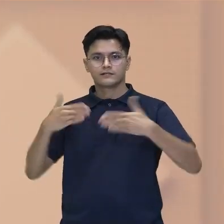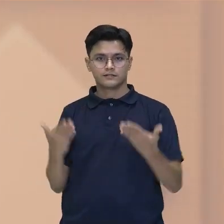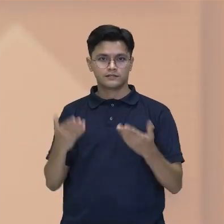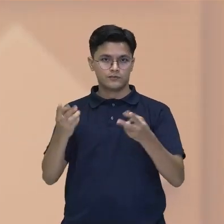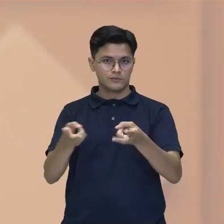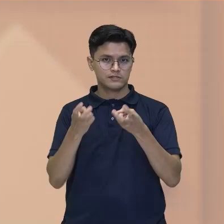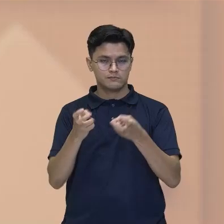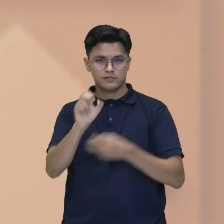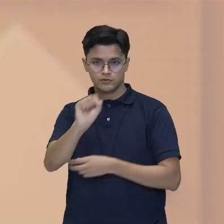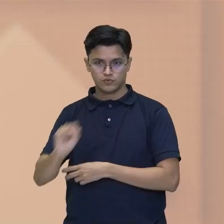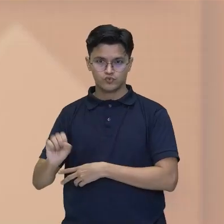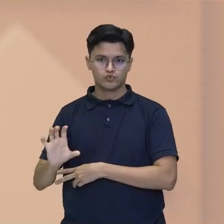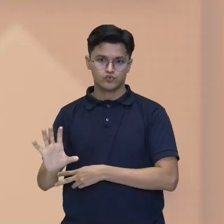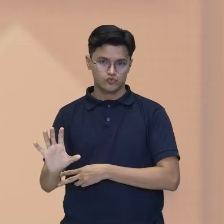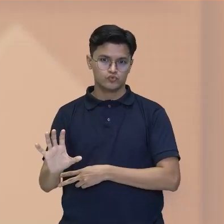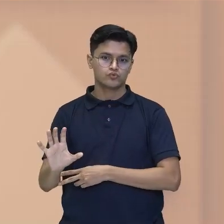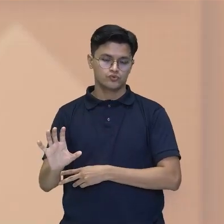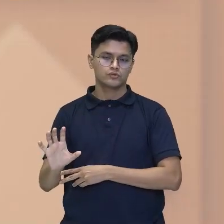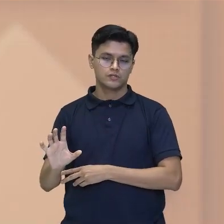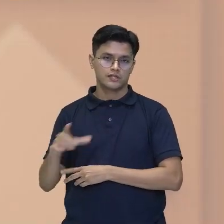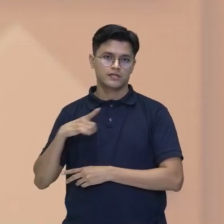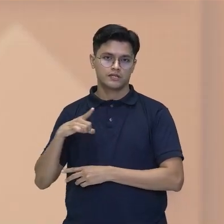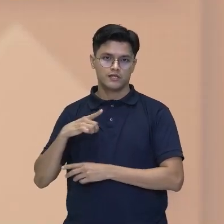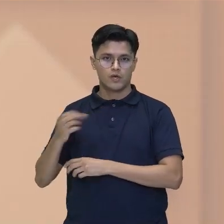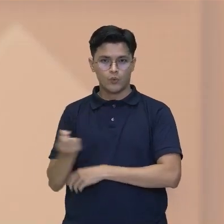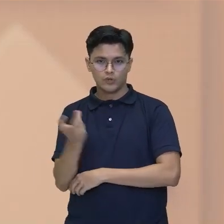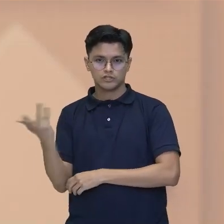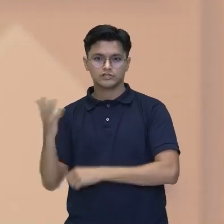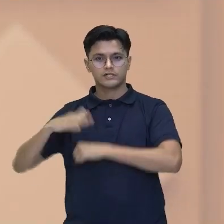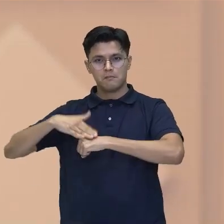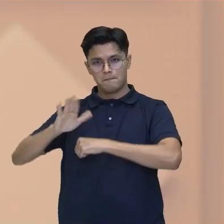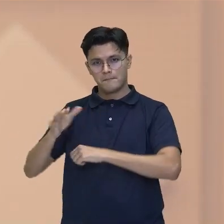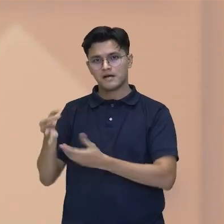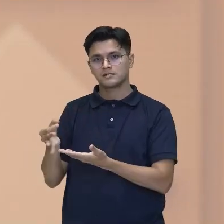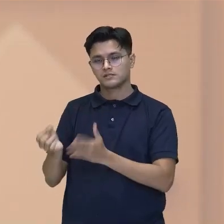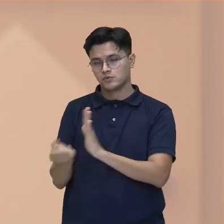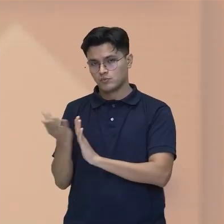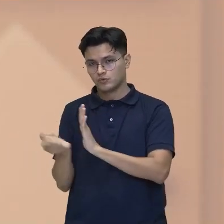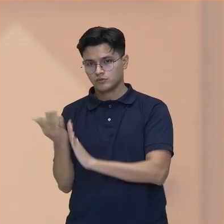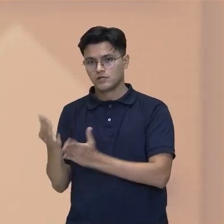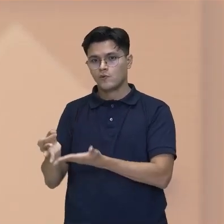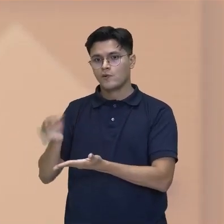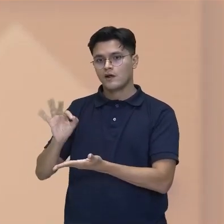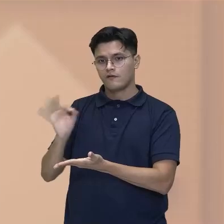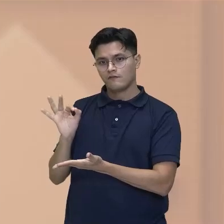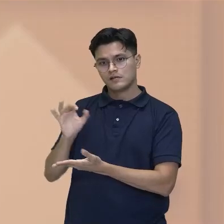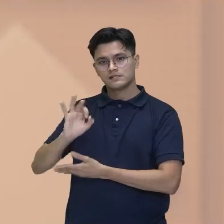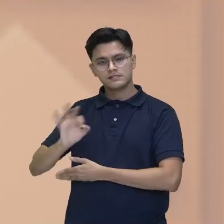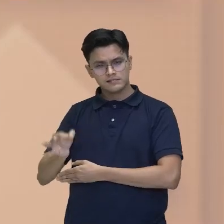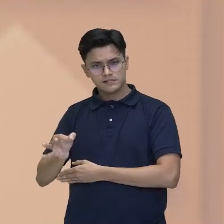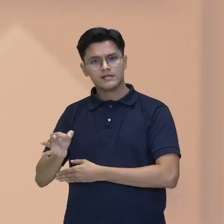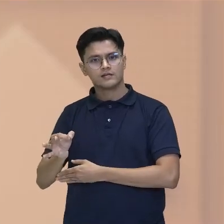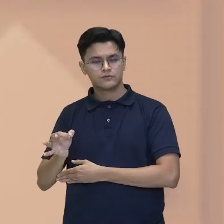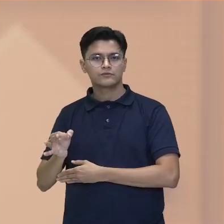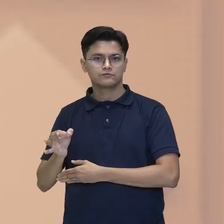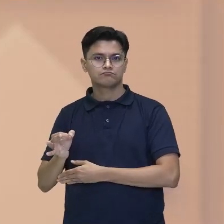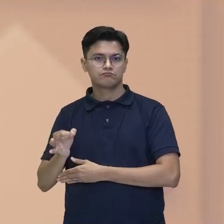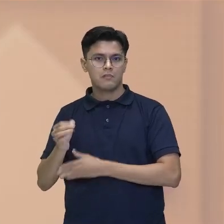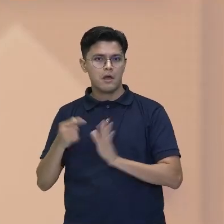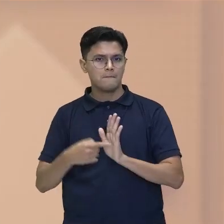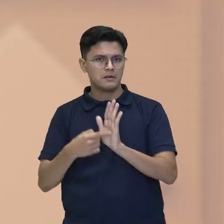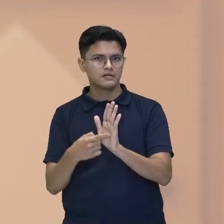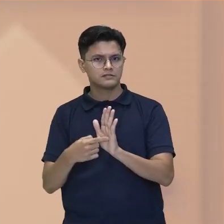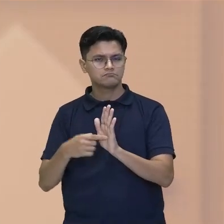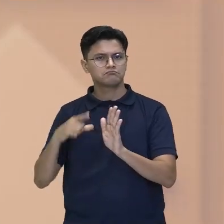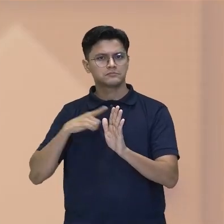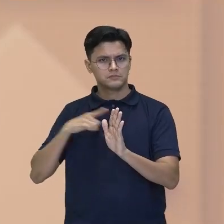região sudeste, essa concentração, né, da produção de café, ela aparece de forma mais